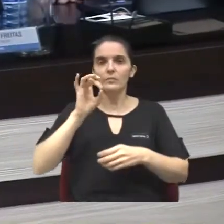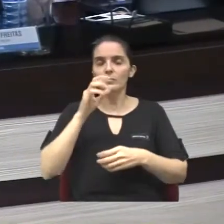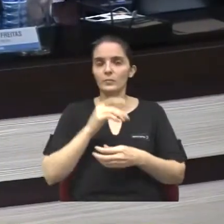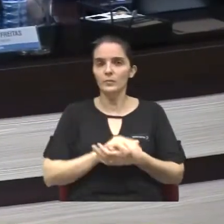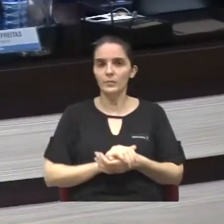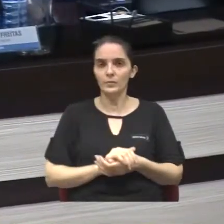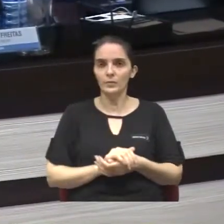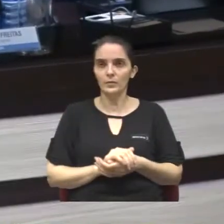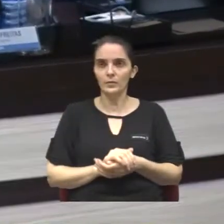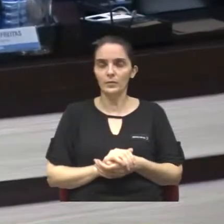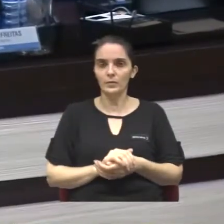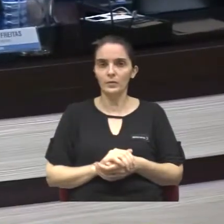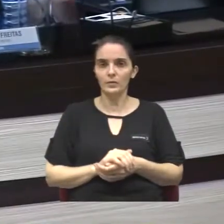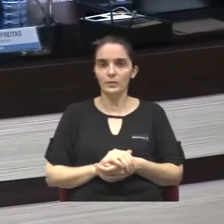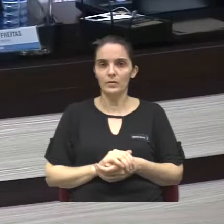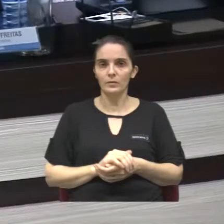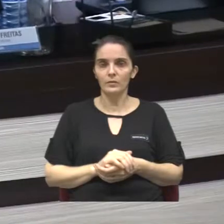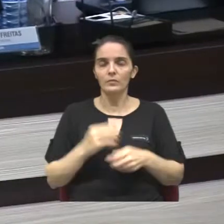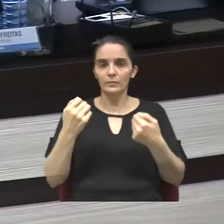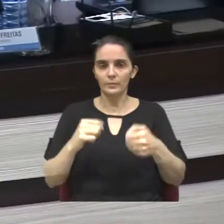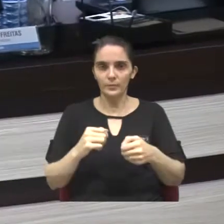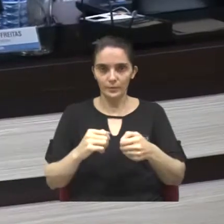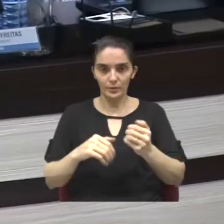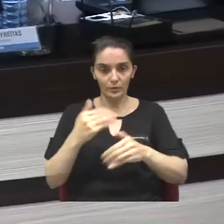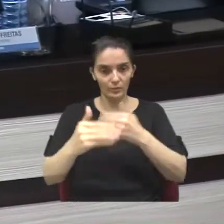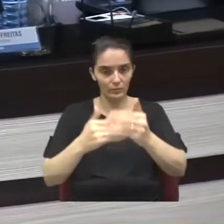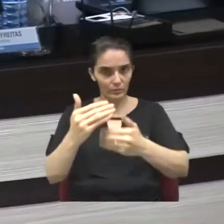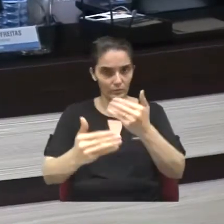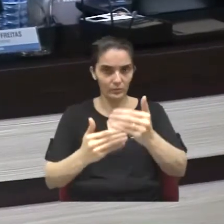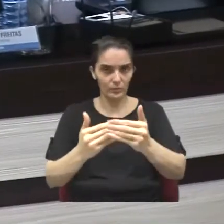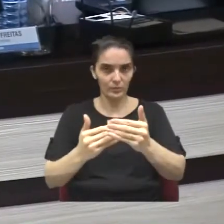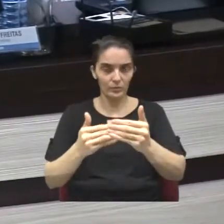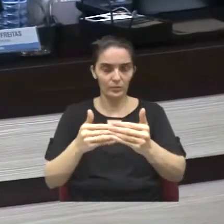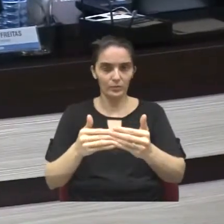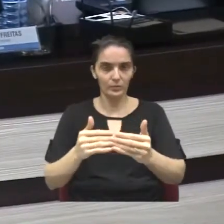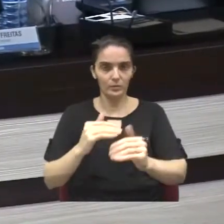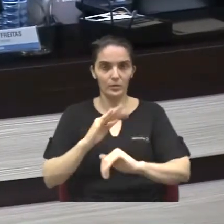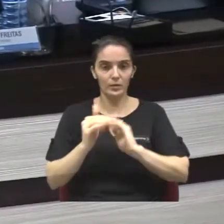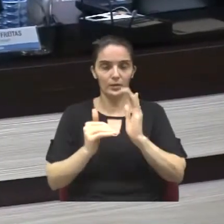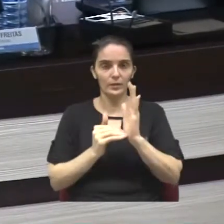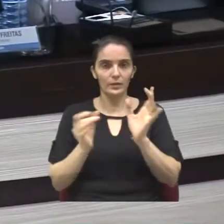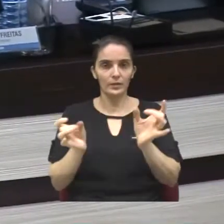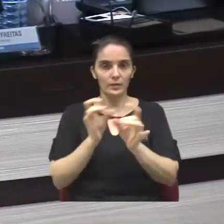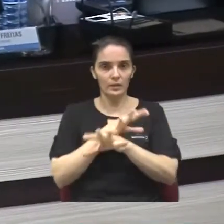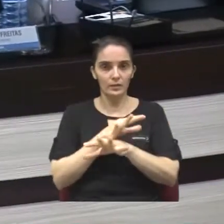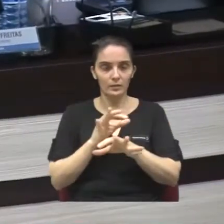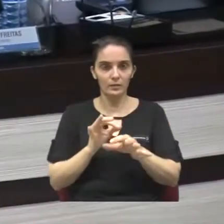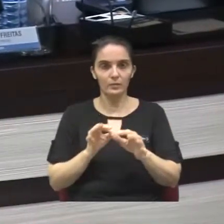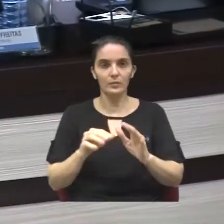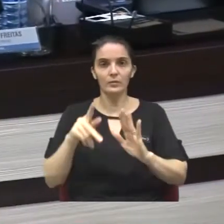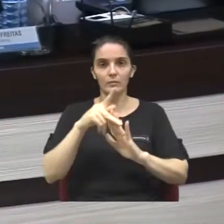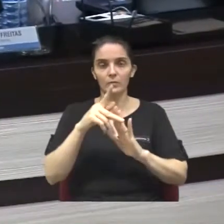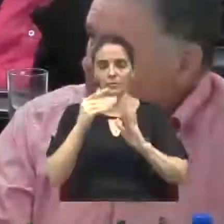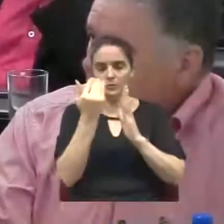quero prorrogar a sessão até o término da votação dos projetos da pauta.